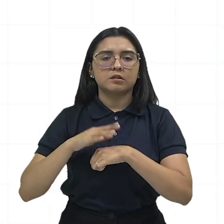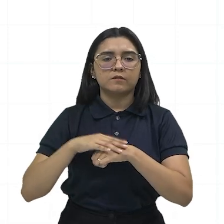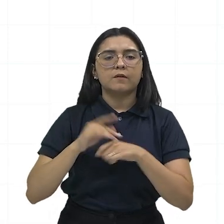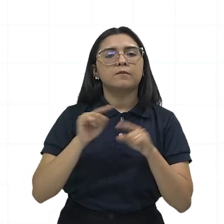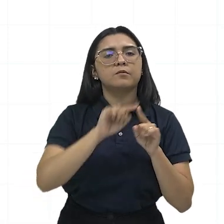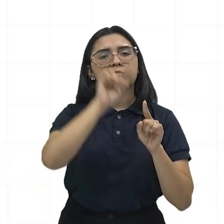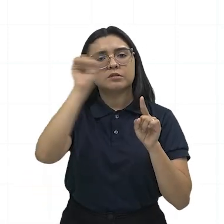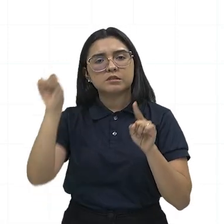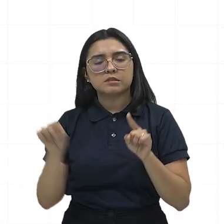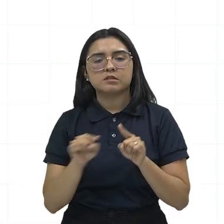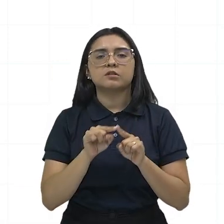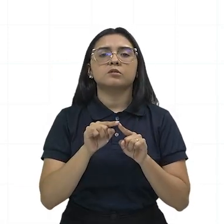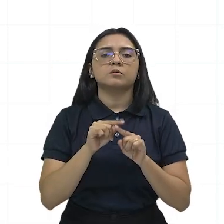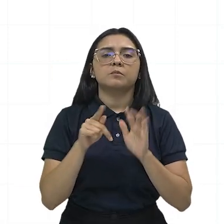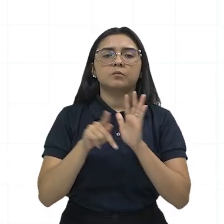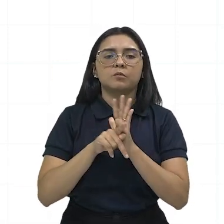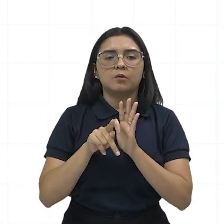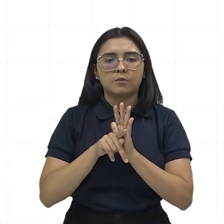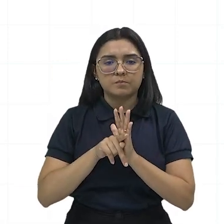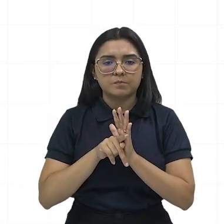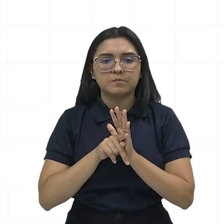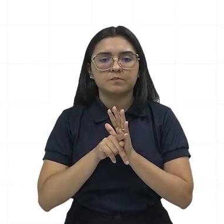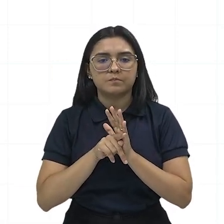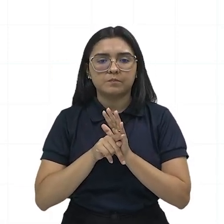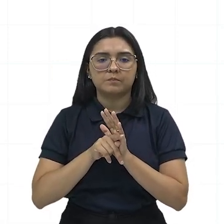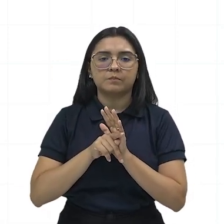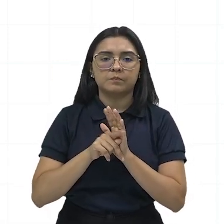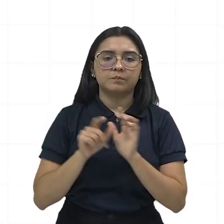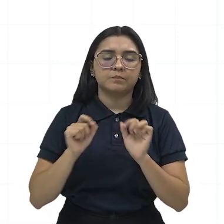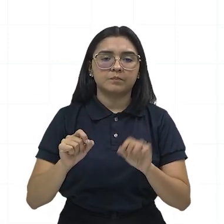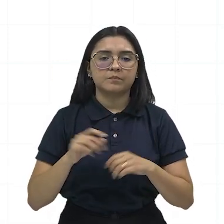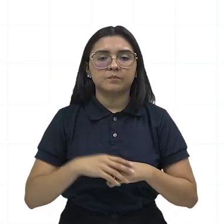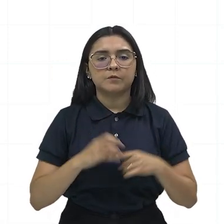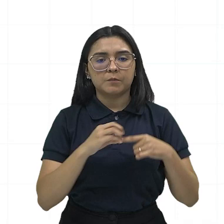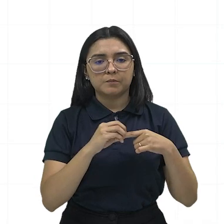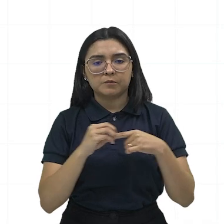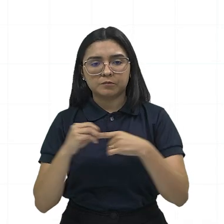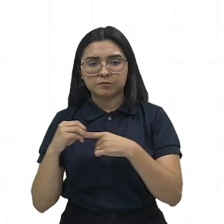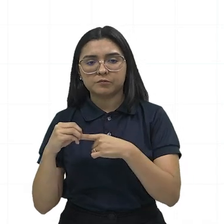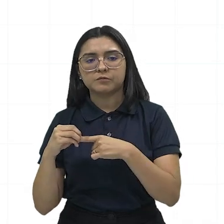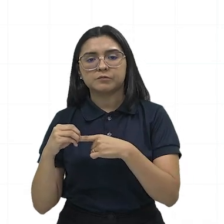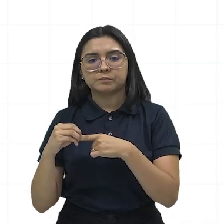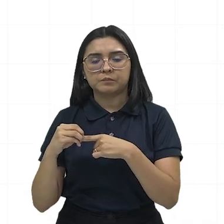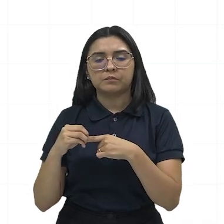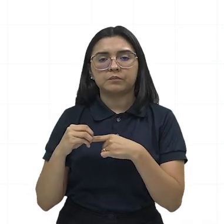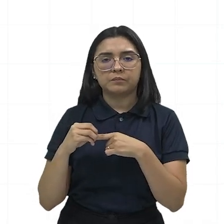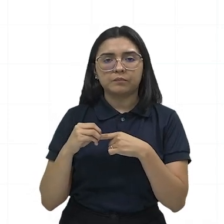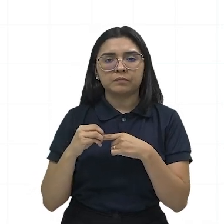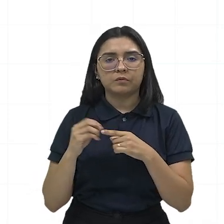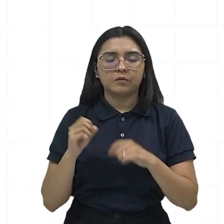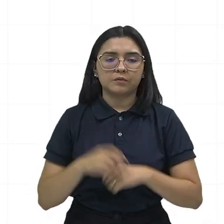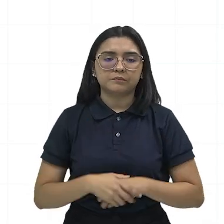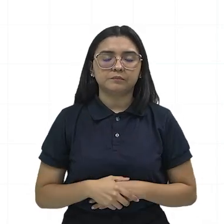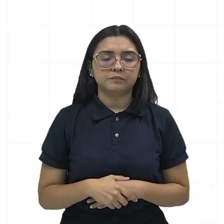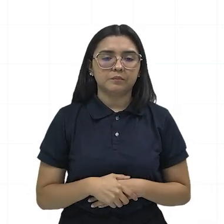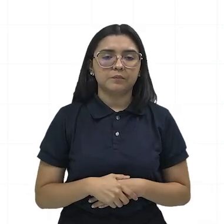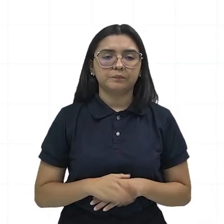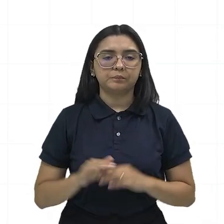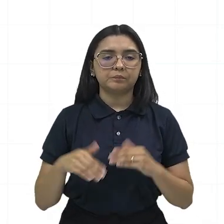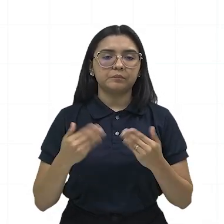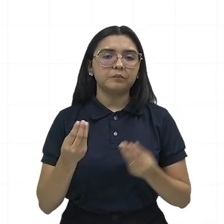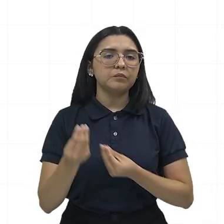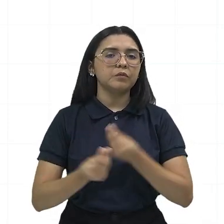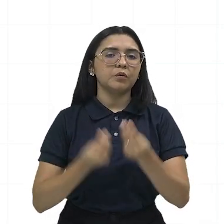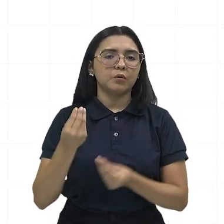né, de vida do plasmódio, que é o protozoário que causa a malária. Então, o ciclo de vida